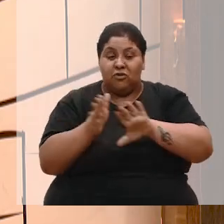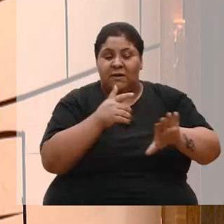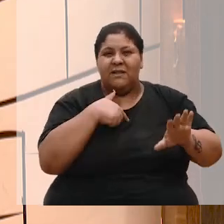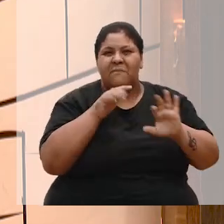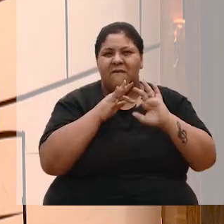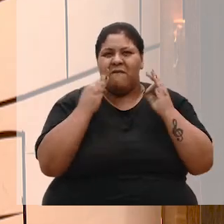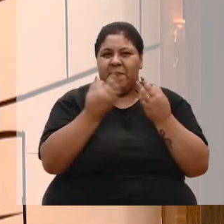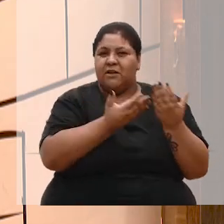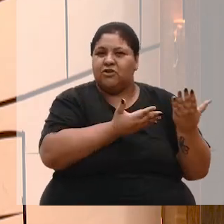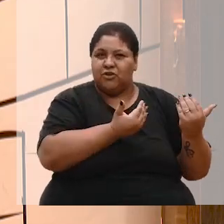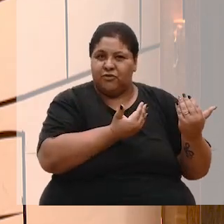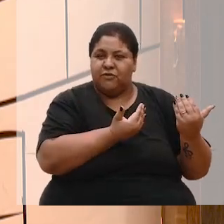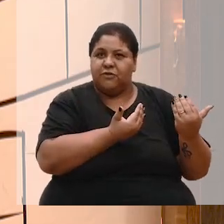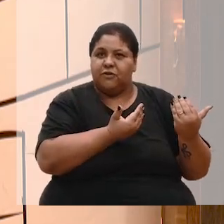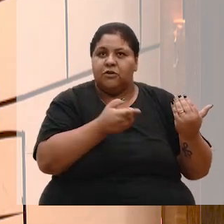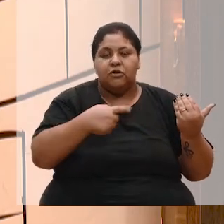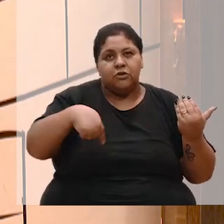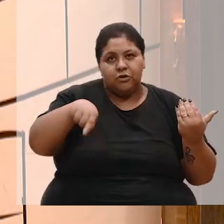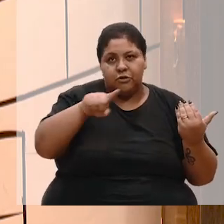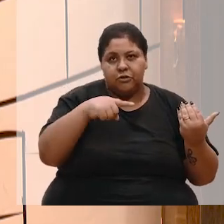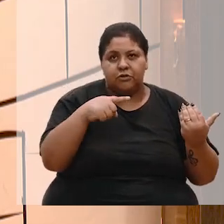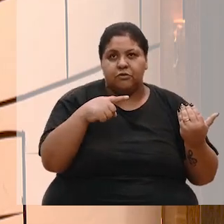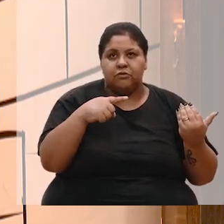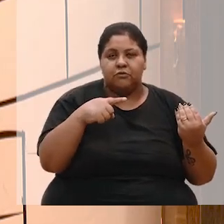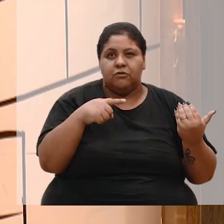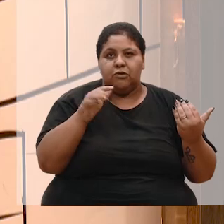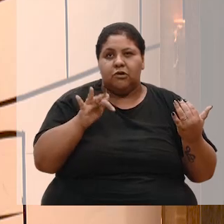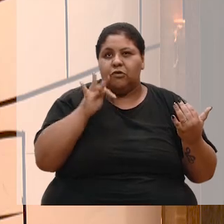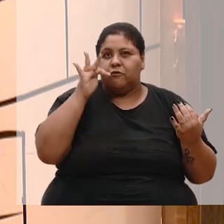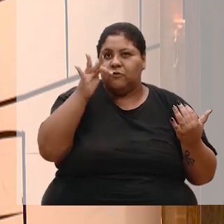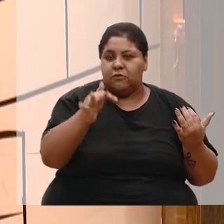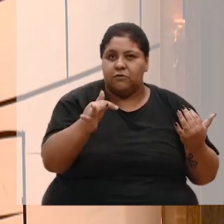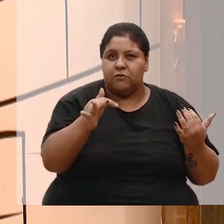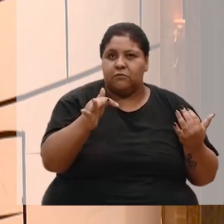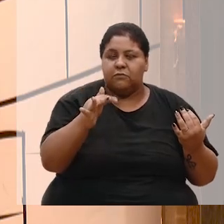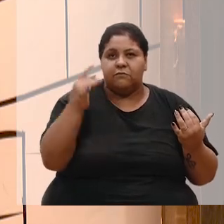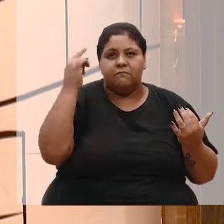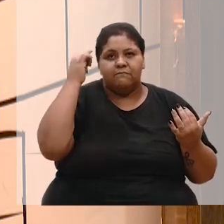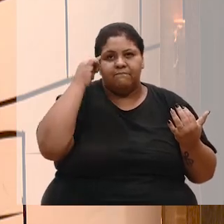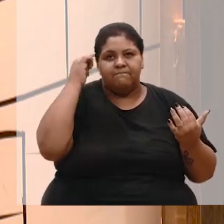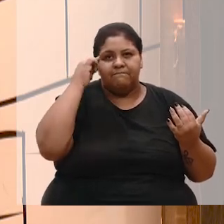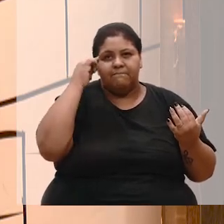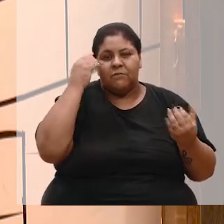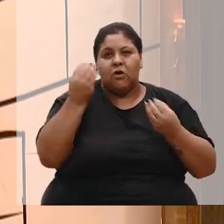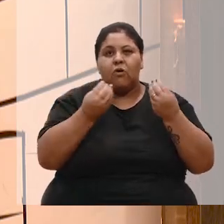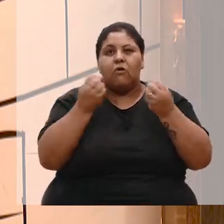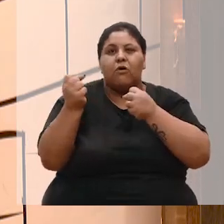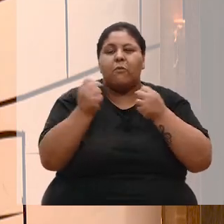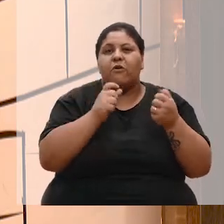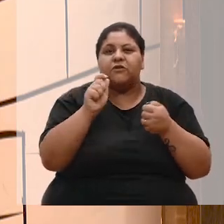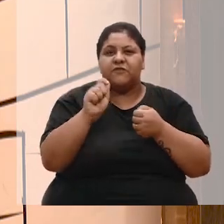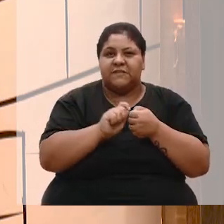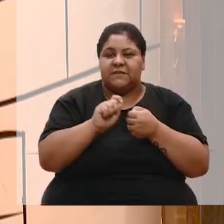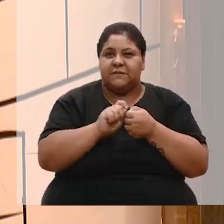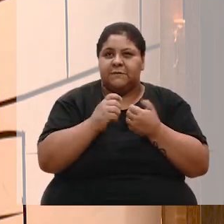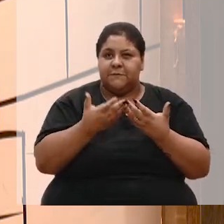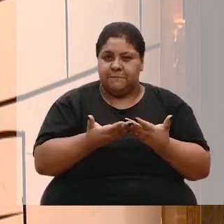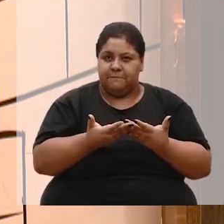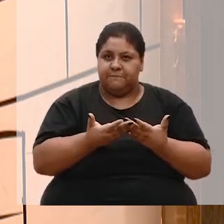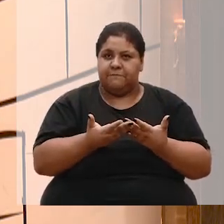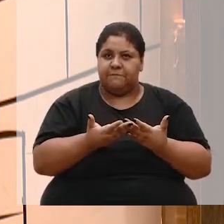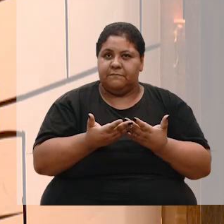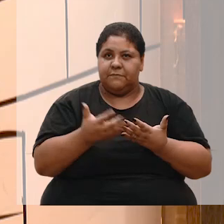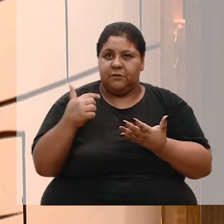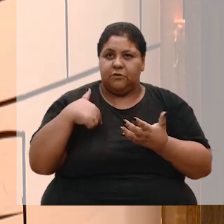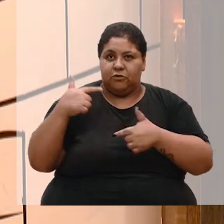jovem. E com isso nós, no futuro, pensamos o que a gente pode fazer. E no